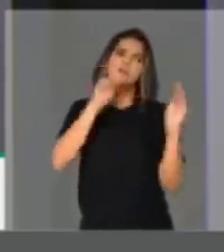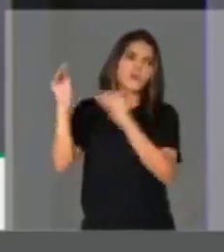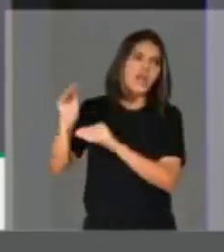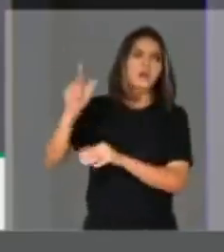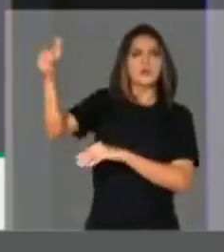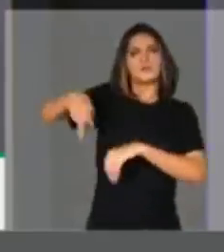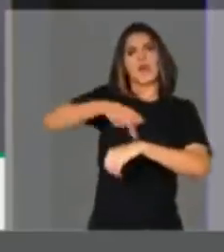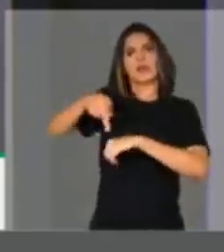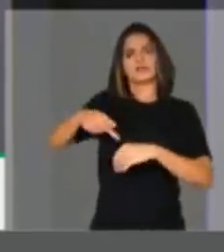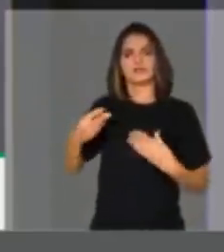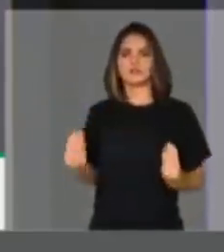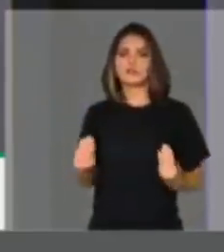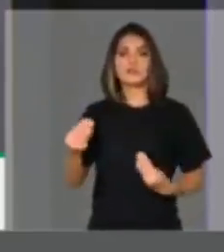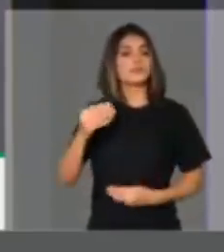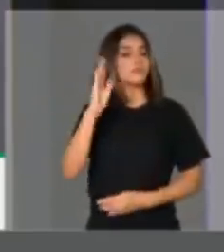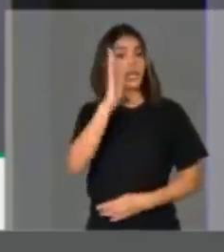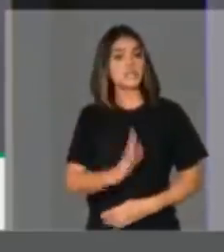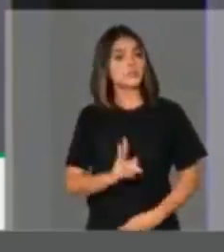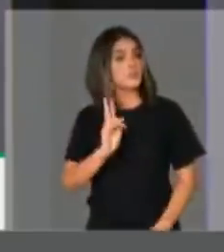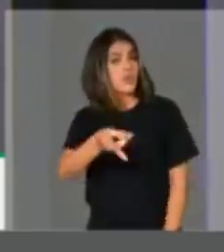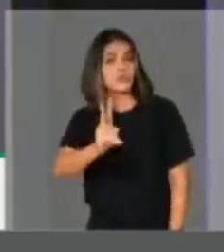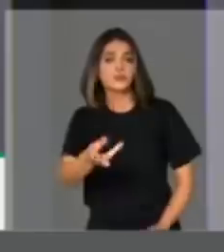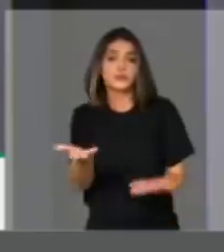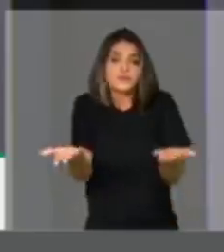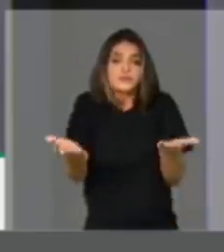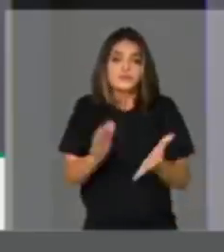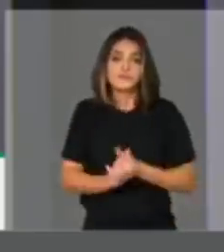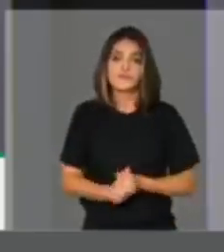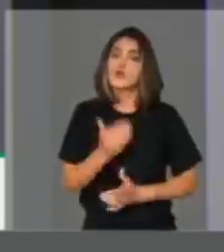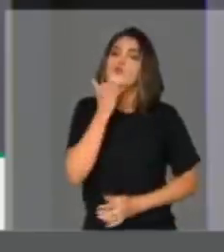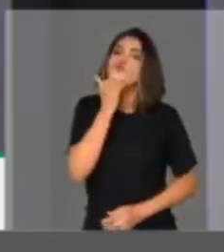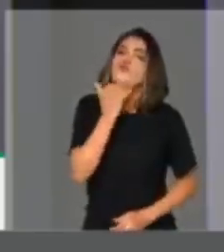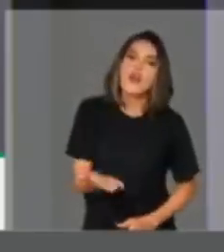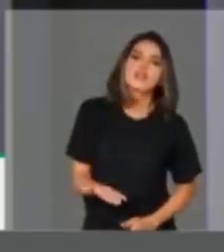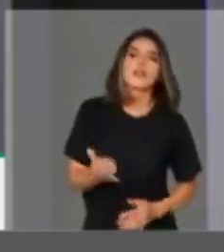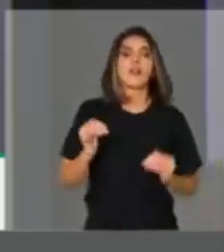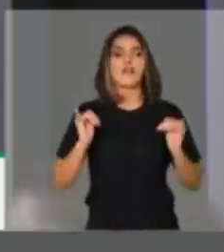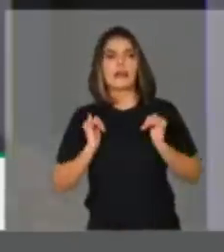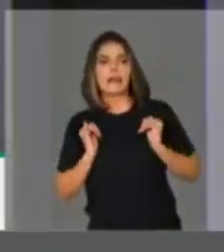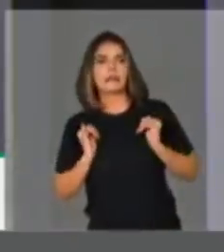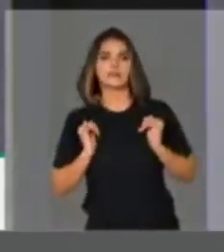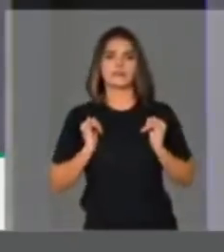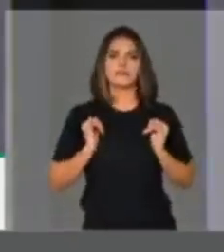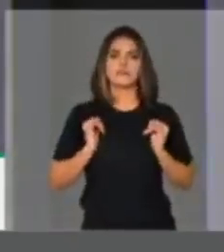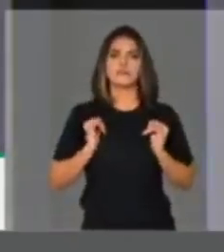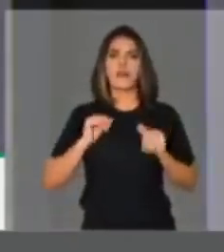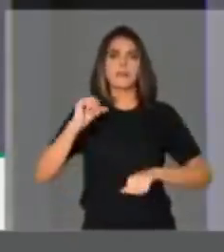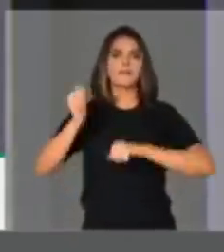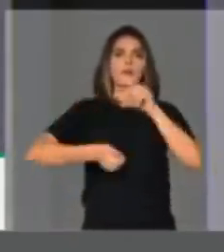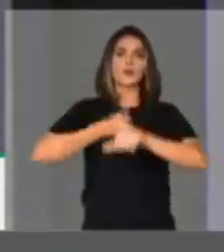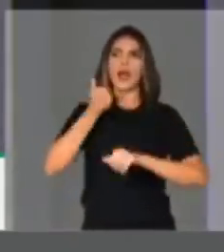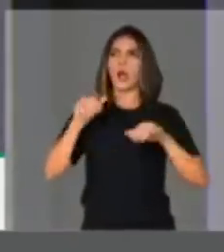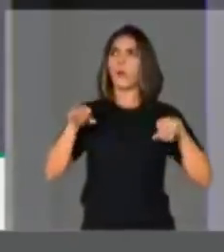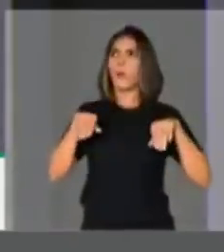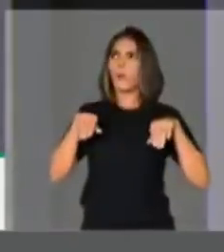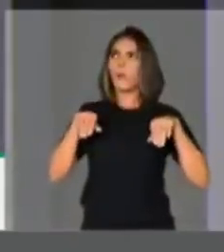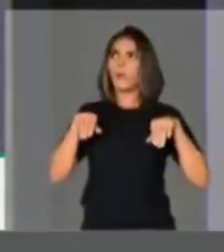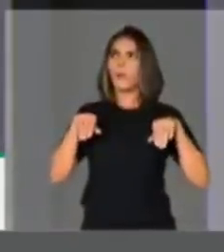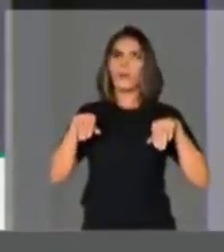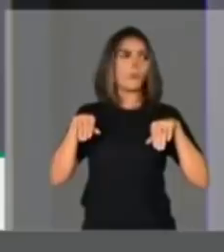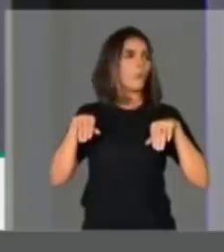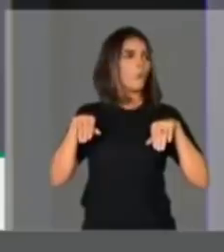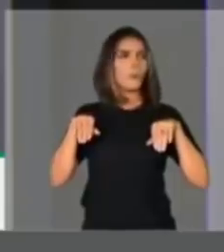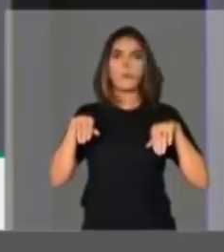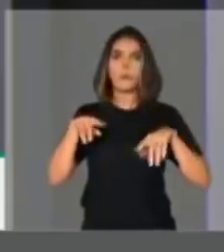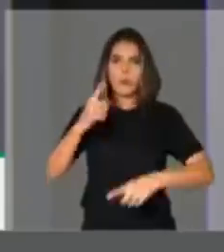Miami, a situação do país vai continuar a mesma. Não adianta ficar quieto achando que as coisas vão mudar na inércia. As coisas mudam na